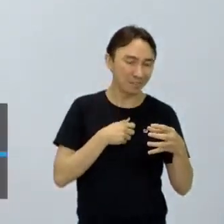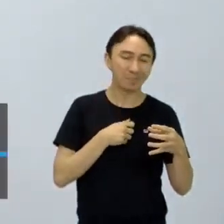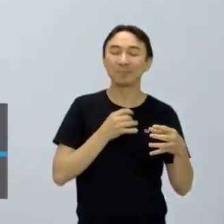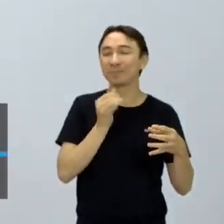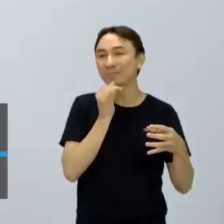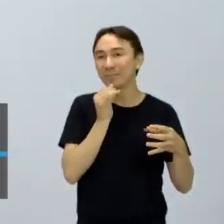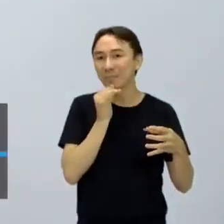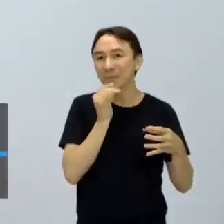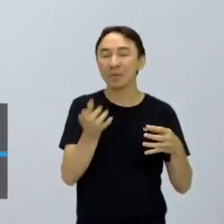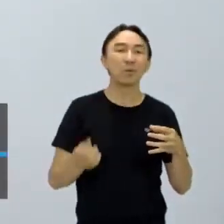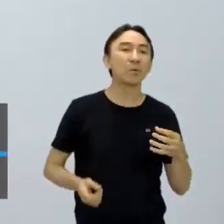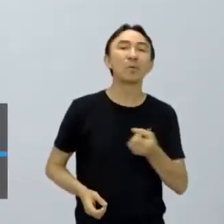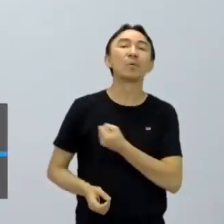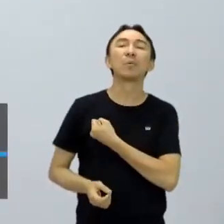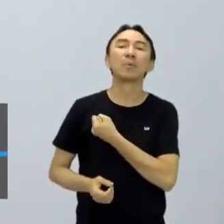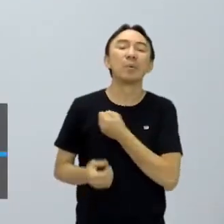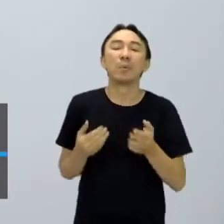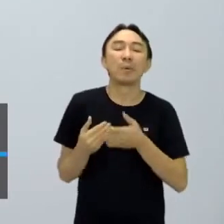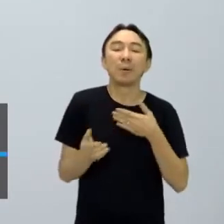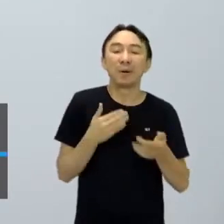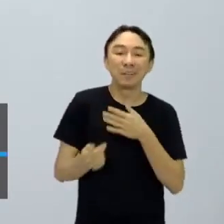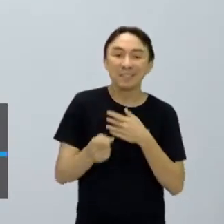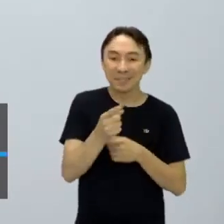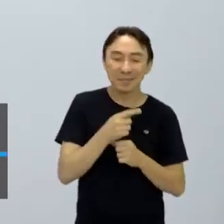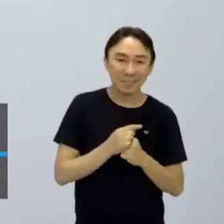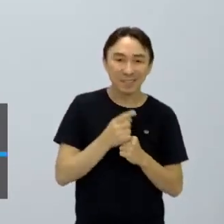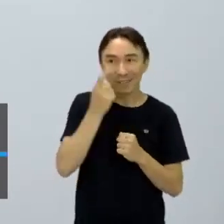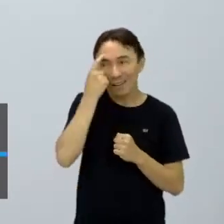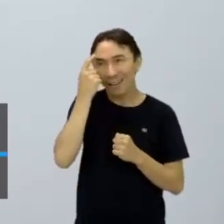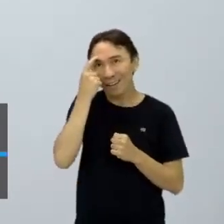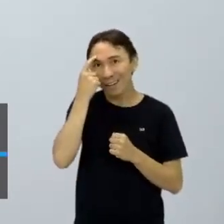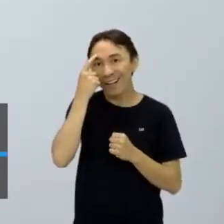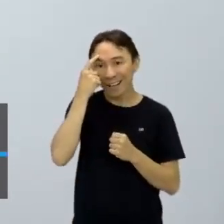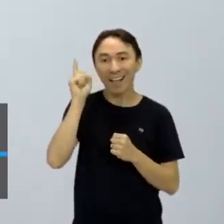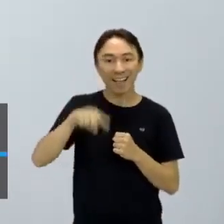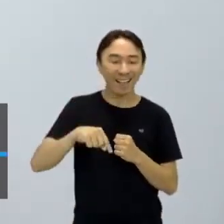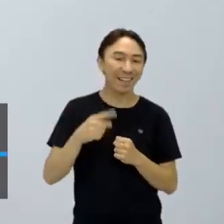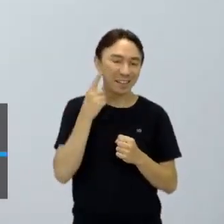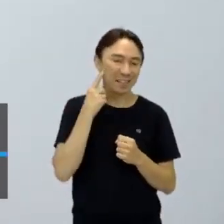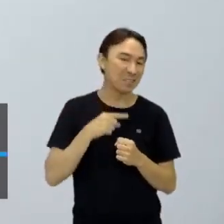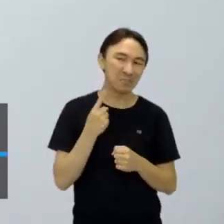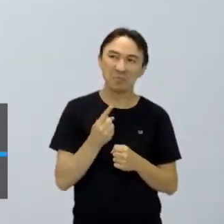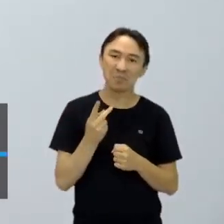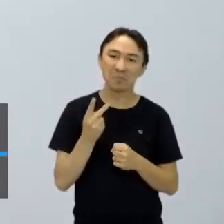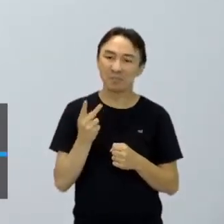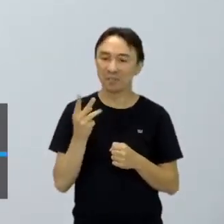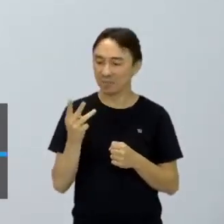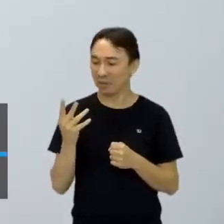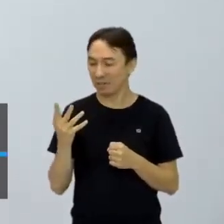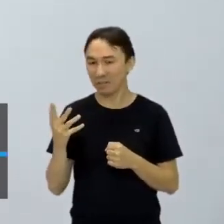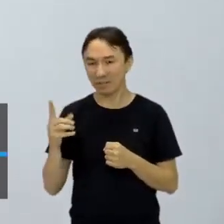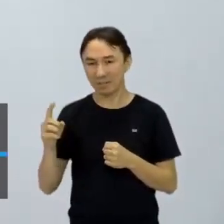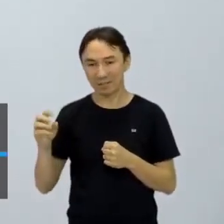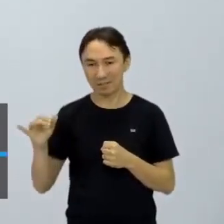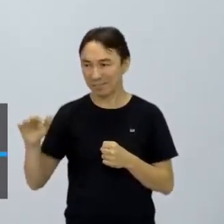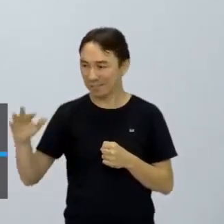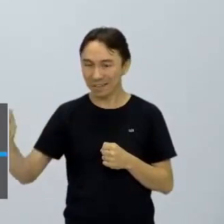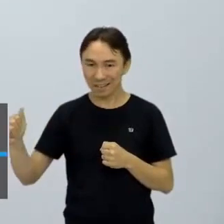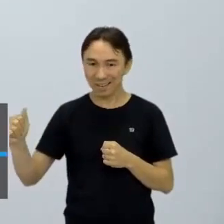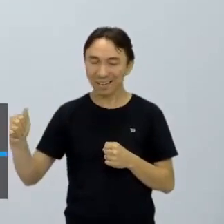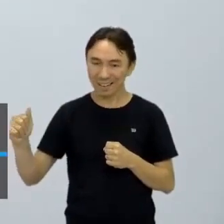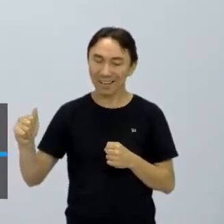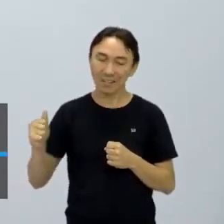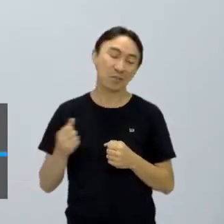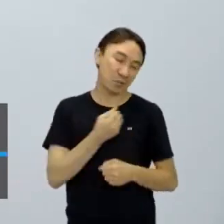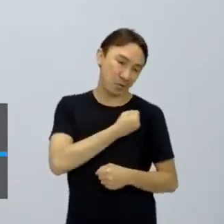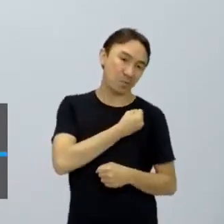em um número, o número que vem à cabeça da gente é o número natural, né? 1, 2, 3, 10, 1000, né? A gente não costuma